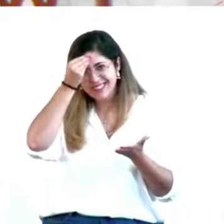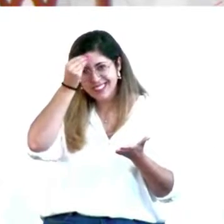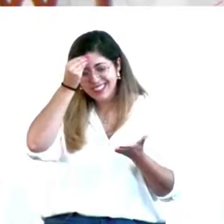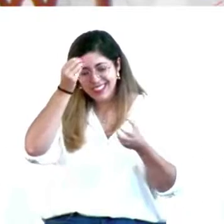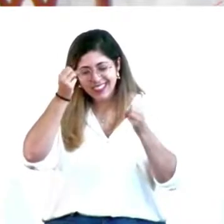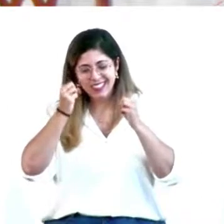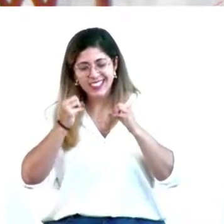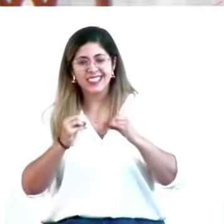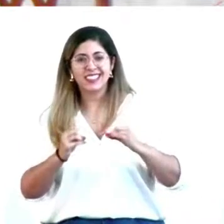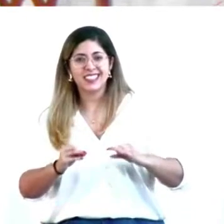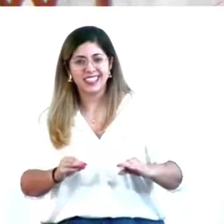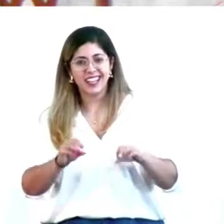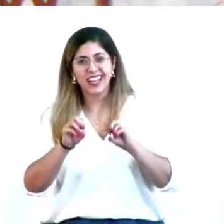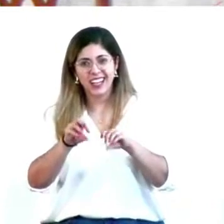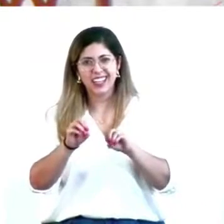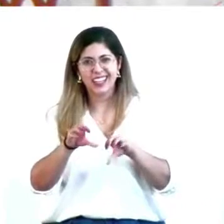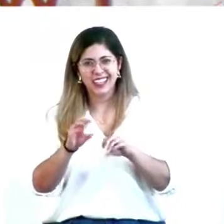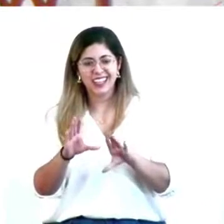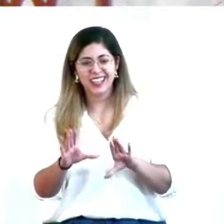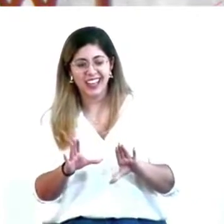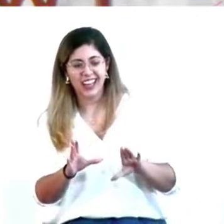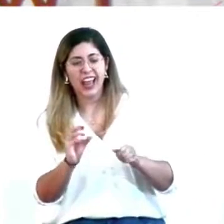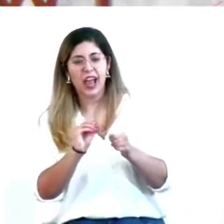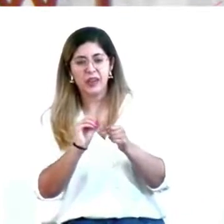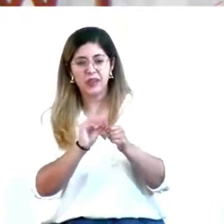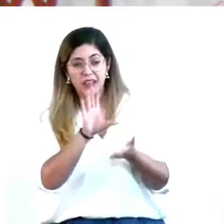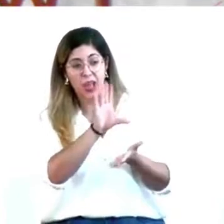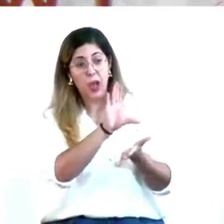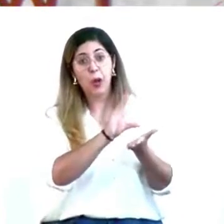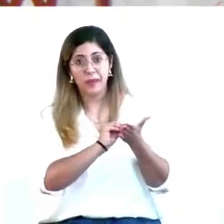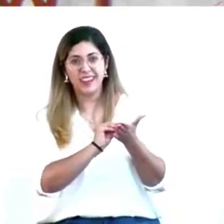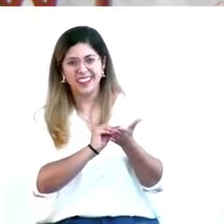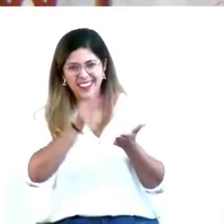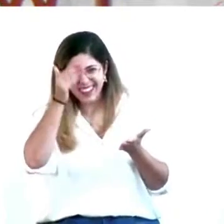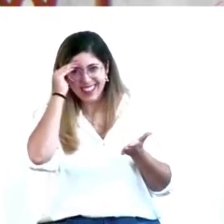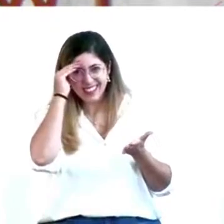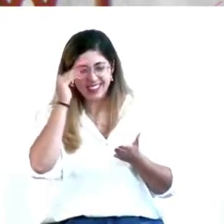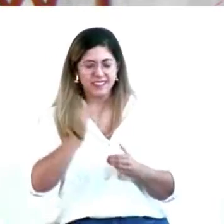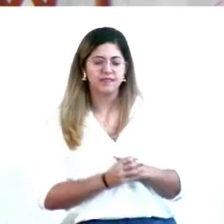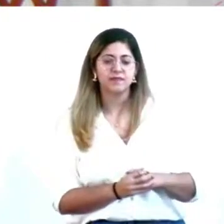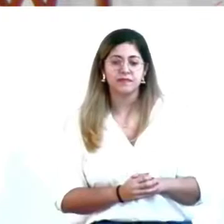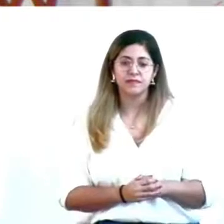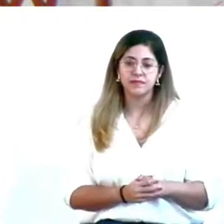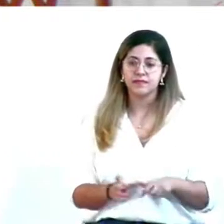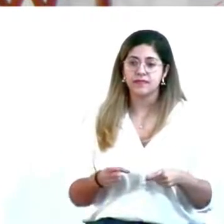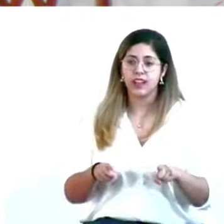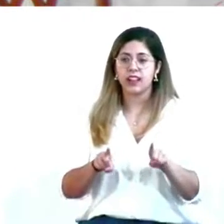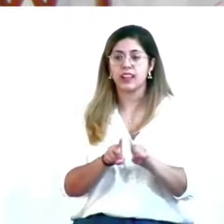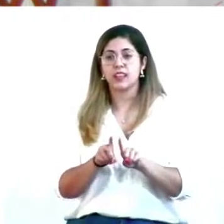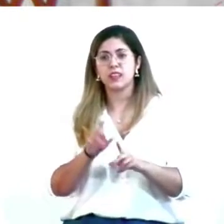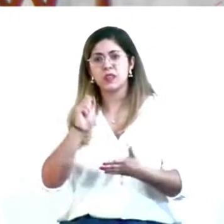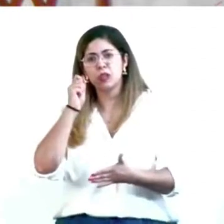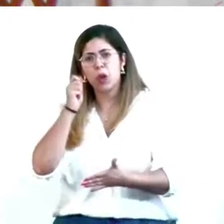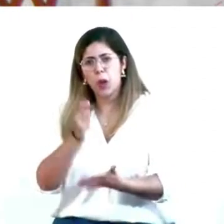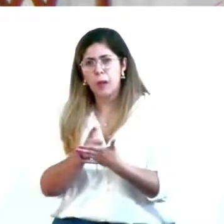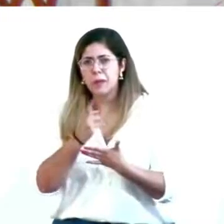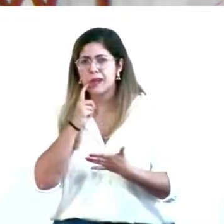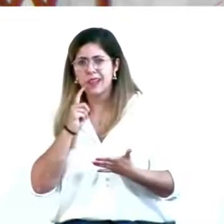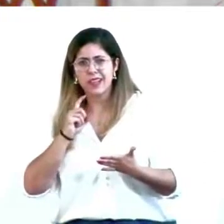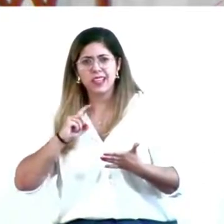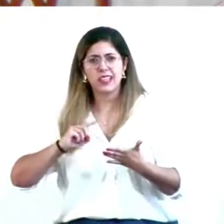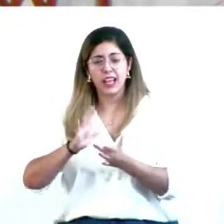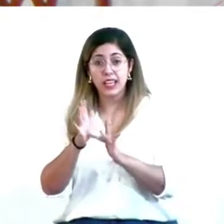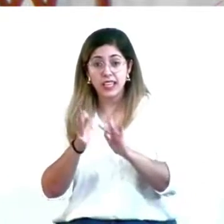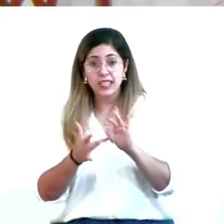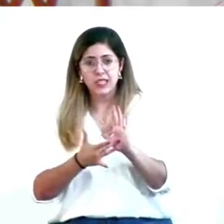Deus. E é isso que Paulo está chamando a atenção daqueles irmãos. Se vocês foram comprados, redimidos pelo sangue do